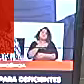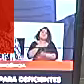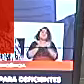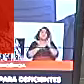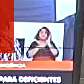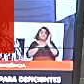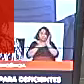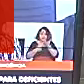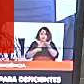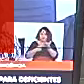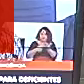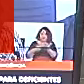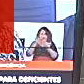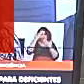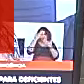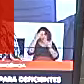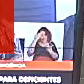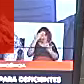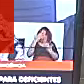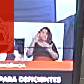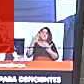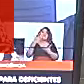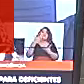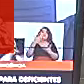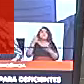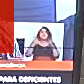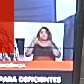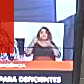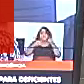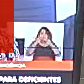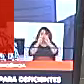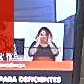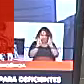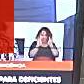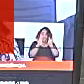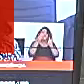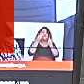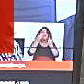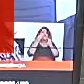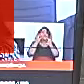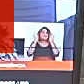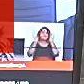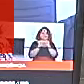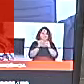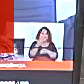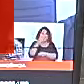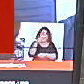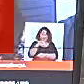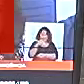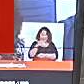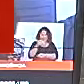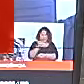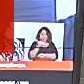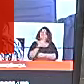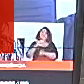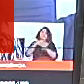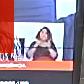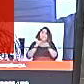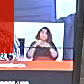debatendo esse assunto. Eu vou tentar sintetizar nos 3 minutos, mas vou ficar inteiramente à disposição para mais